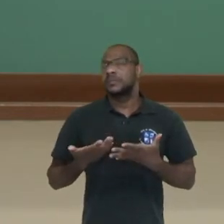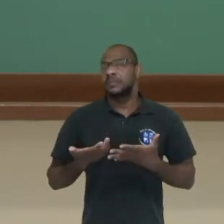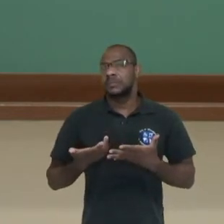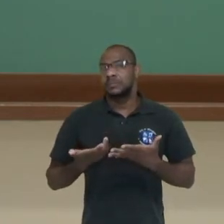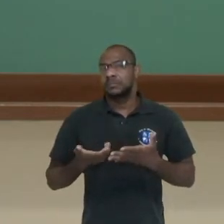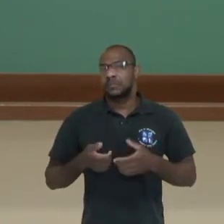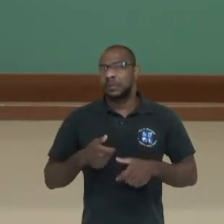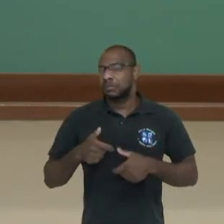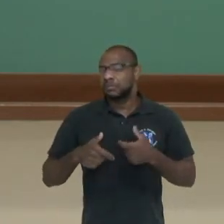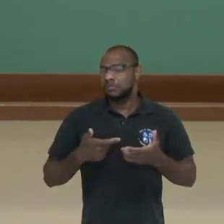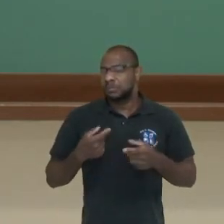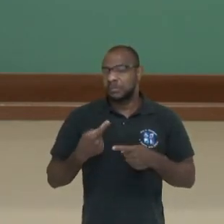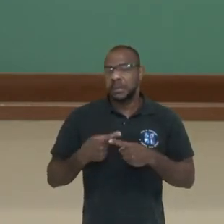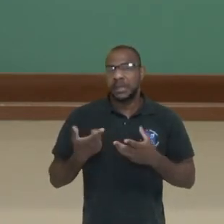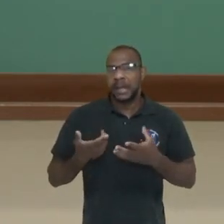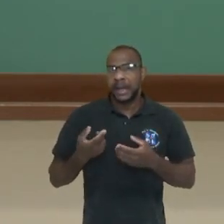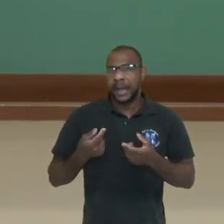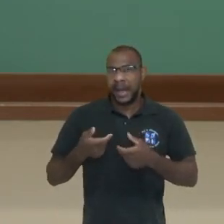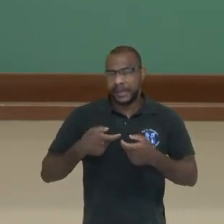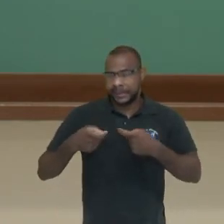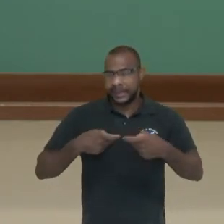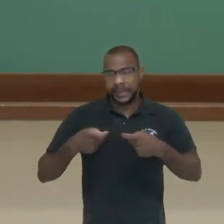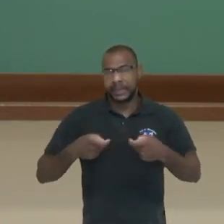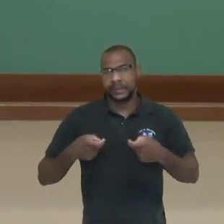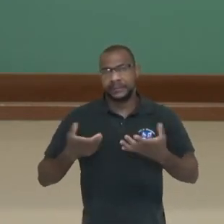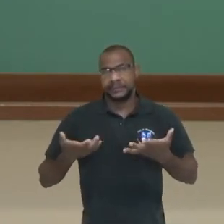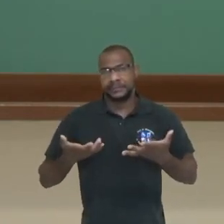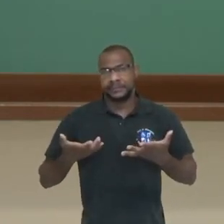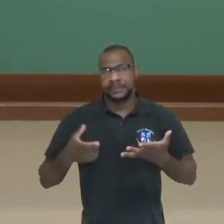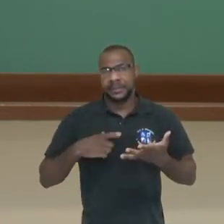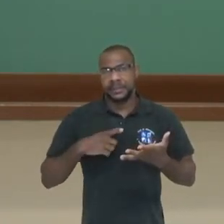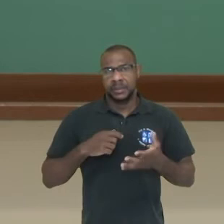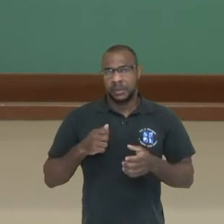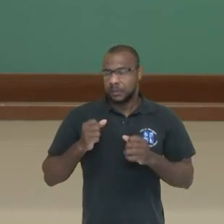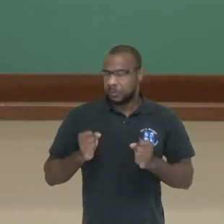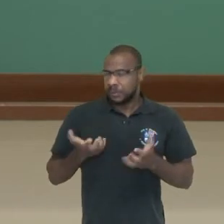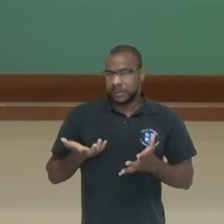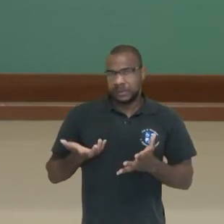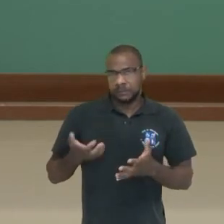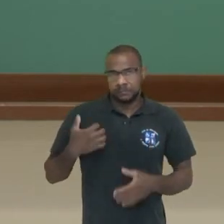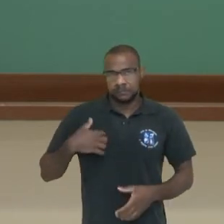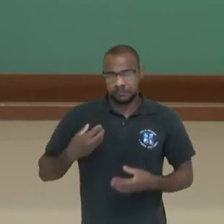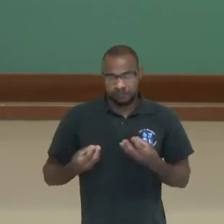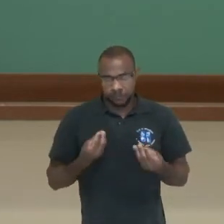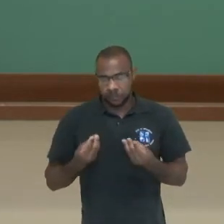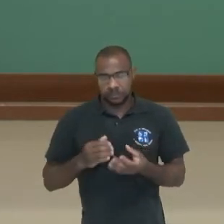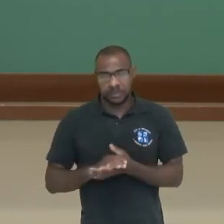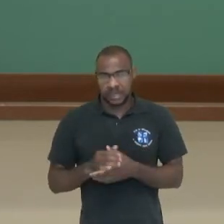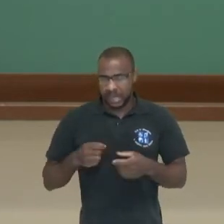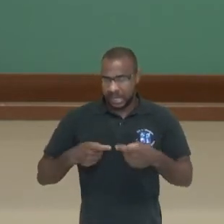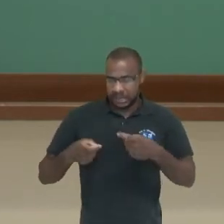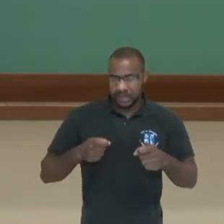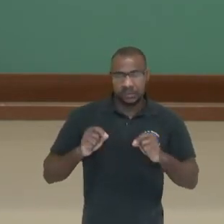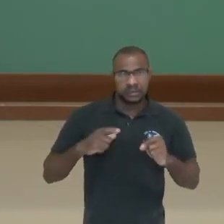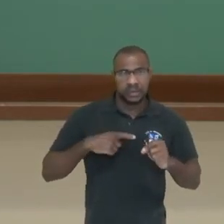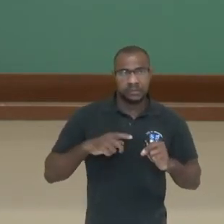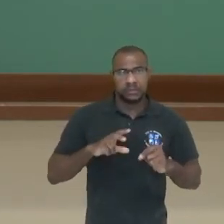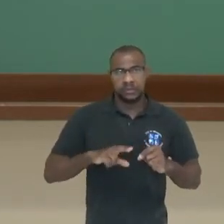Muitas pessoas falam que nada nos une mais do que odiar uma pessoa. Então a guerra ela tem aquela